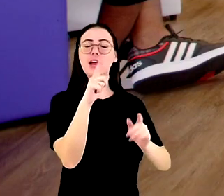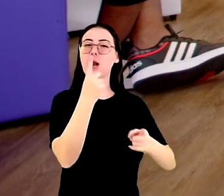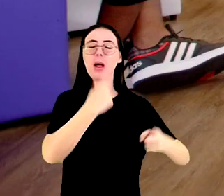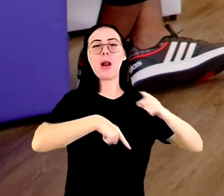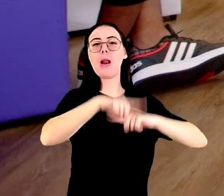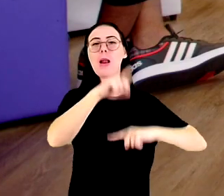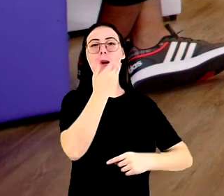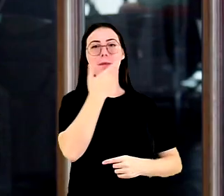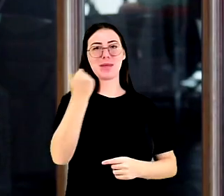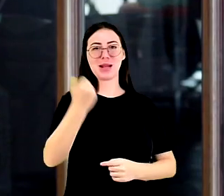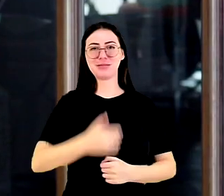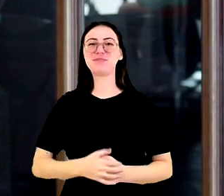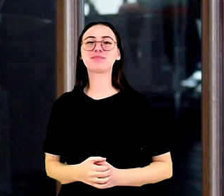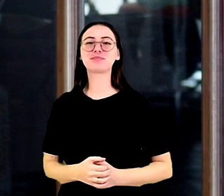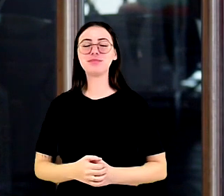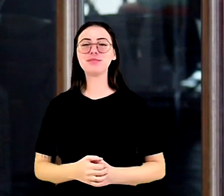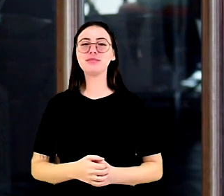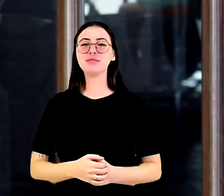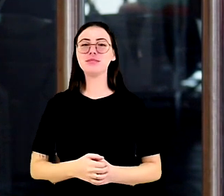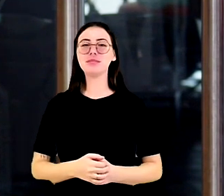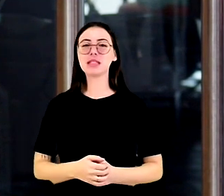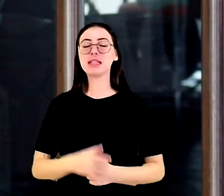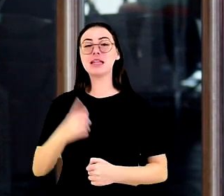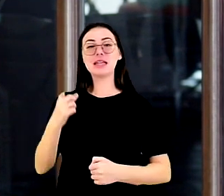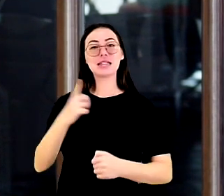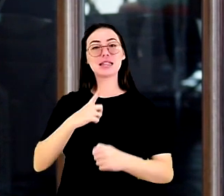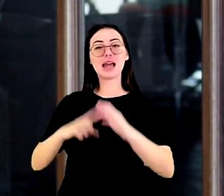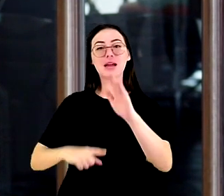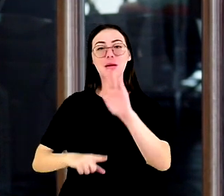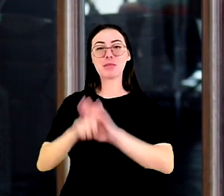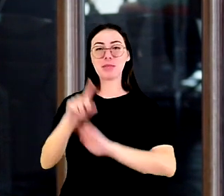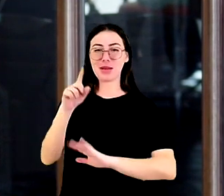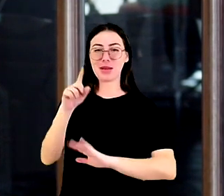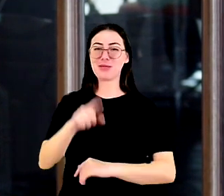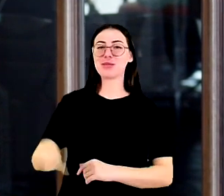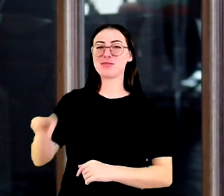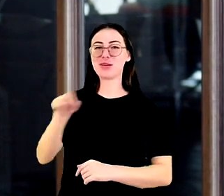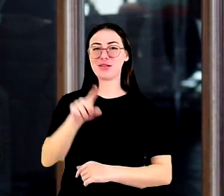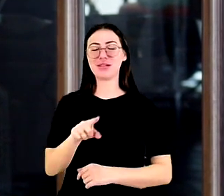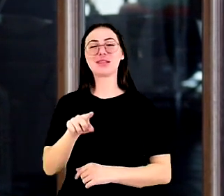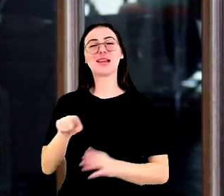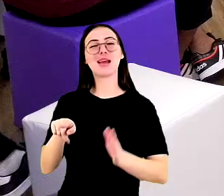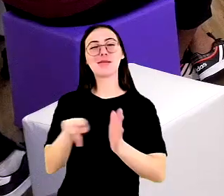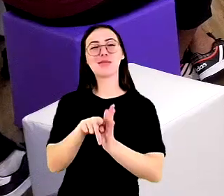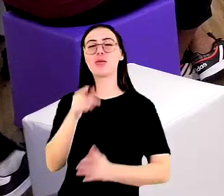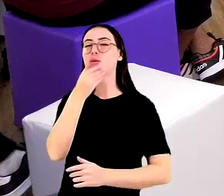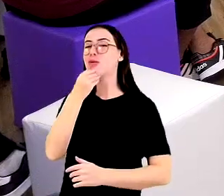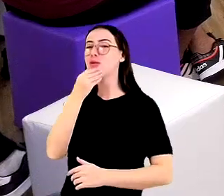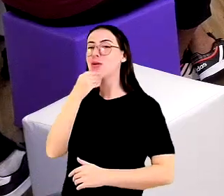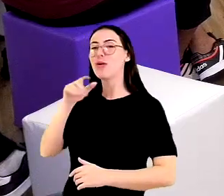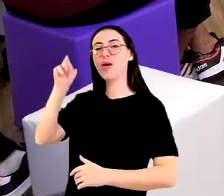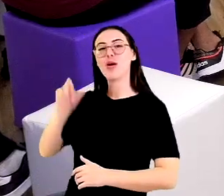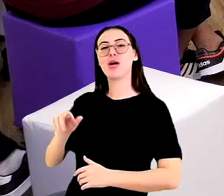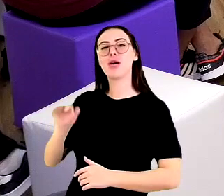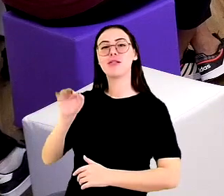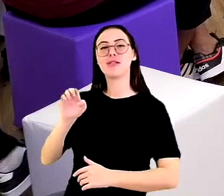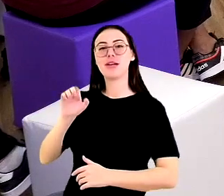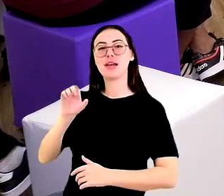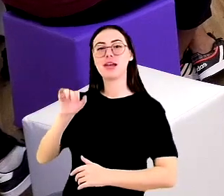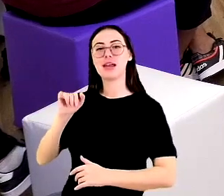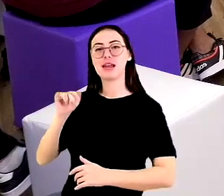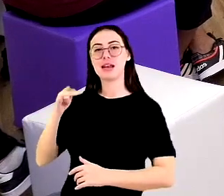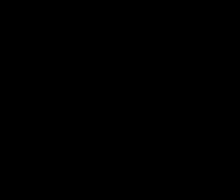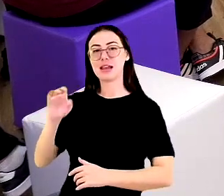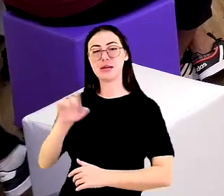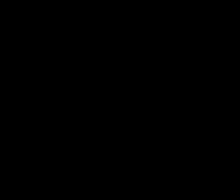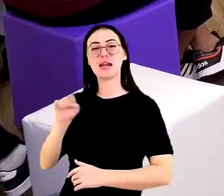Temos perguntas aqui? Temos perguntas direto do Workplace aqui com a gente, do Felipe Montese, que está aqui conosco. Ele perguntou para ti, Ju,